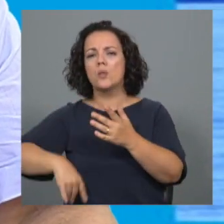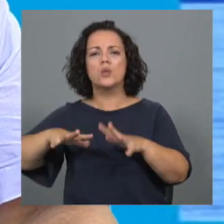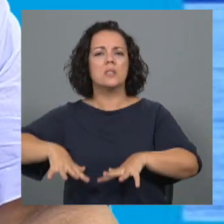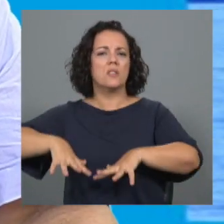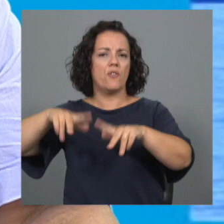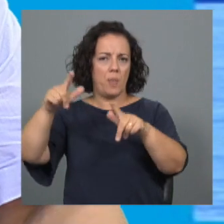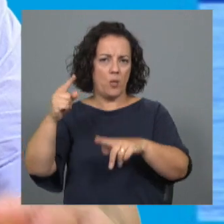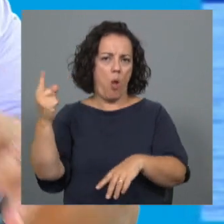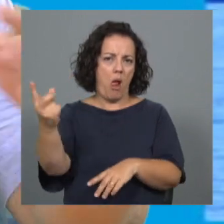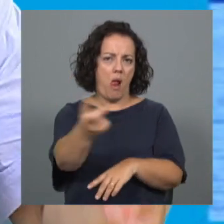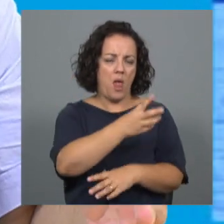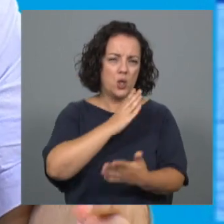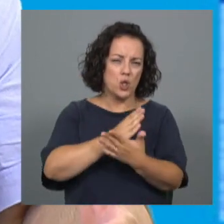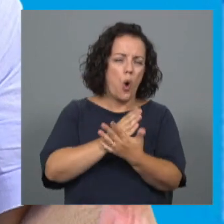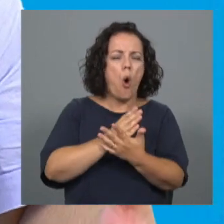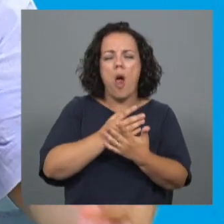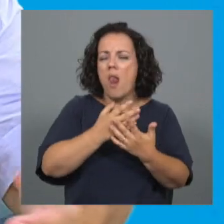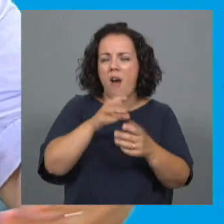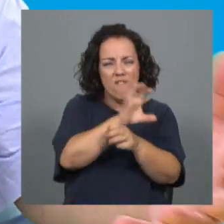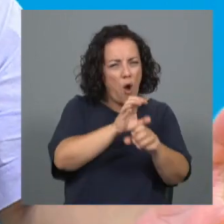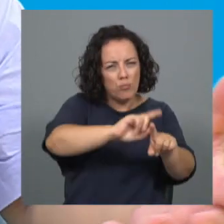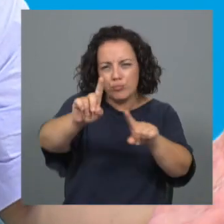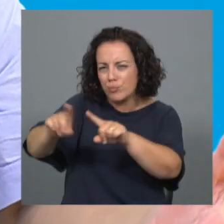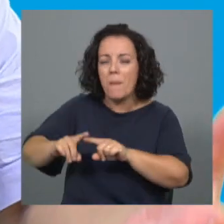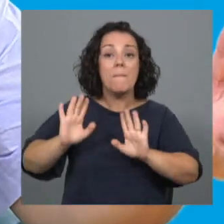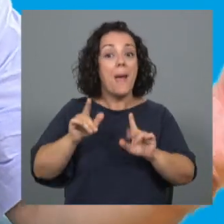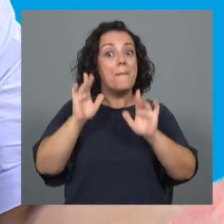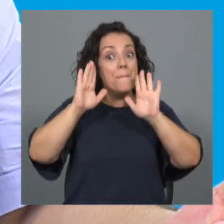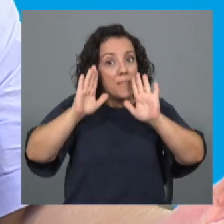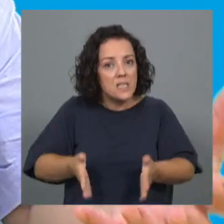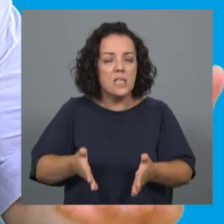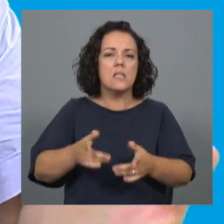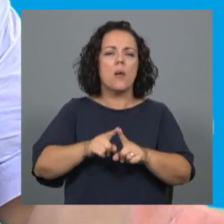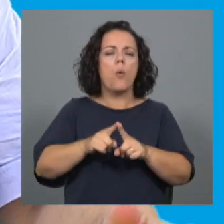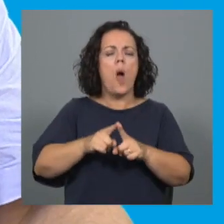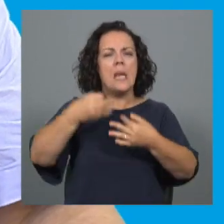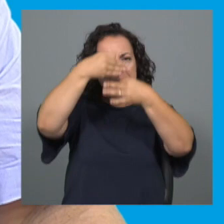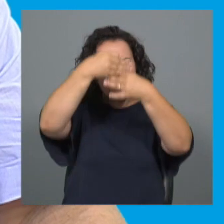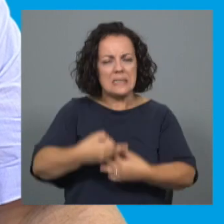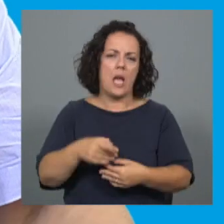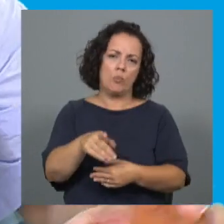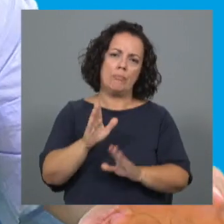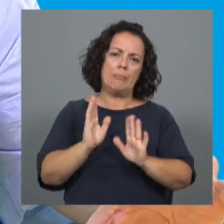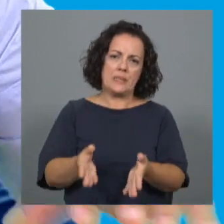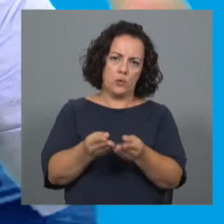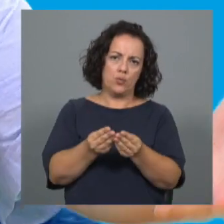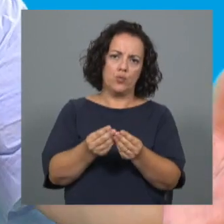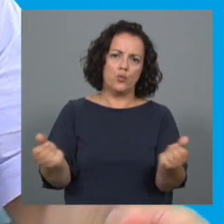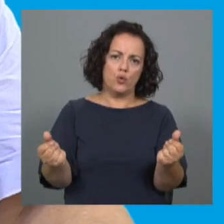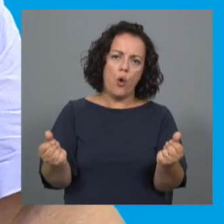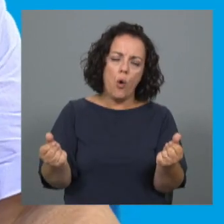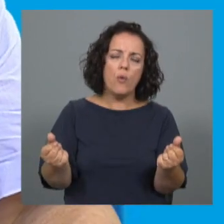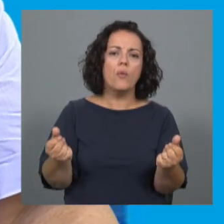em alguns estabelecimentos de ensino, seja o que for, mas que de facto seja este também um momento para seriamente se corrigir e se poder